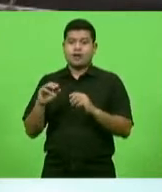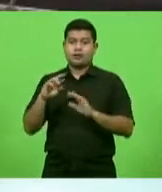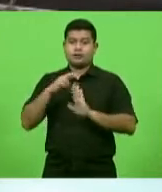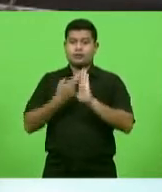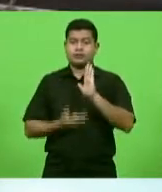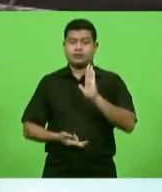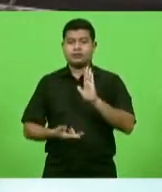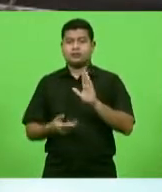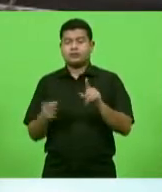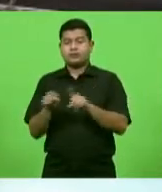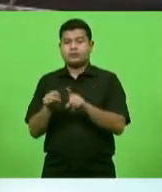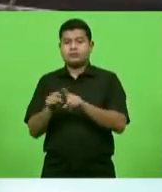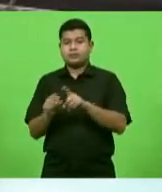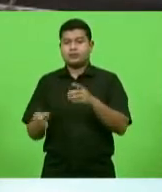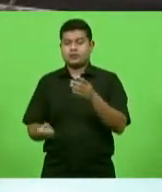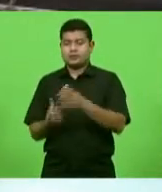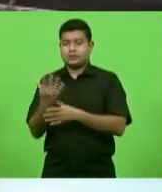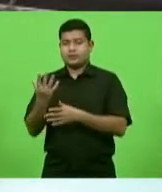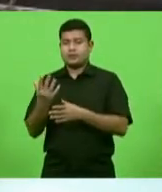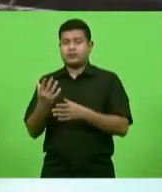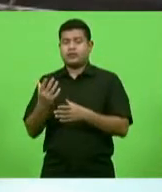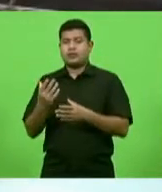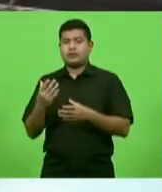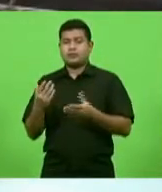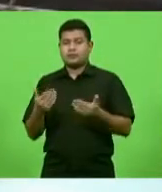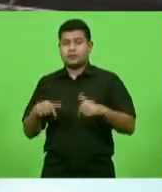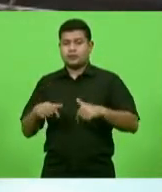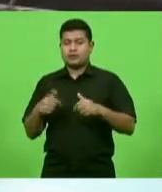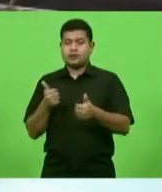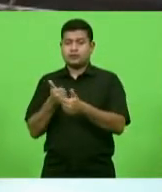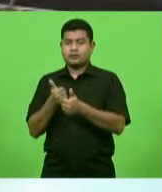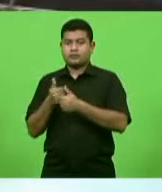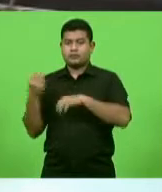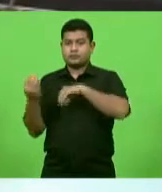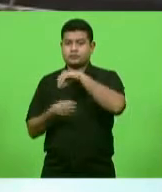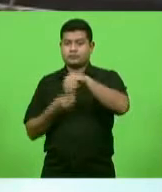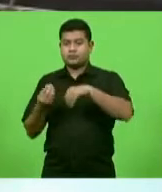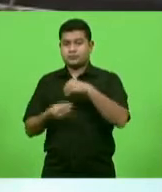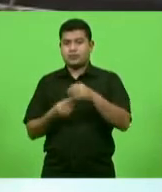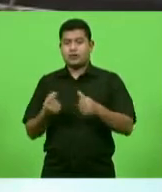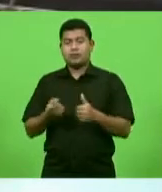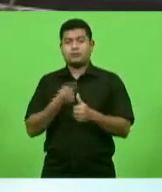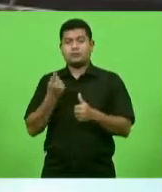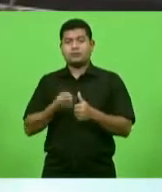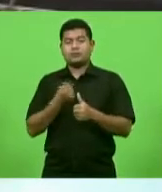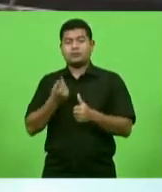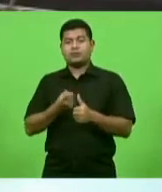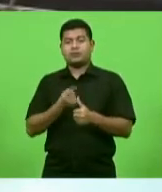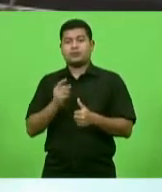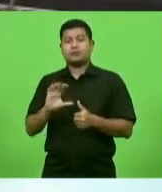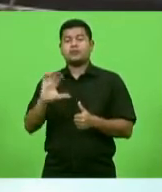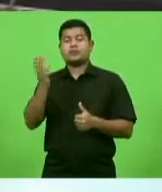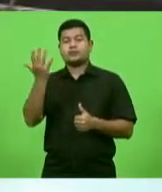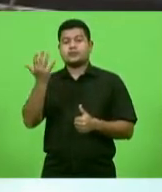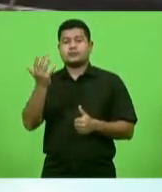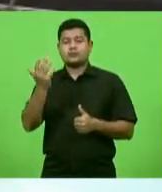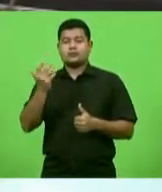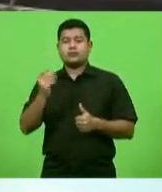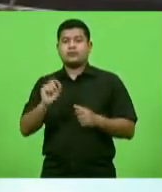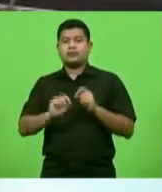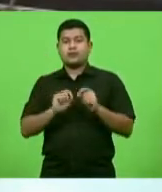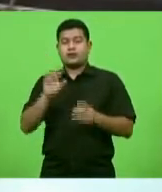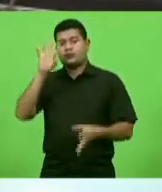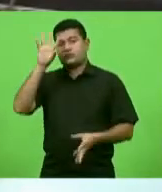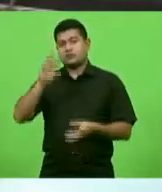a composição do tribunal misto. Primeiro fato, das conclusões